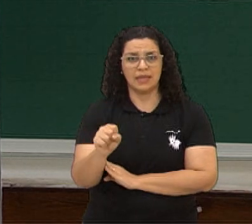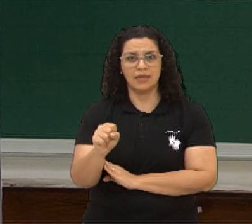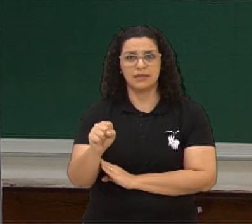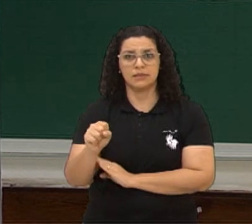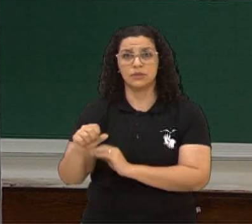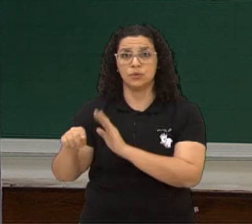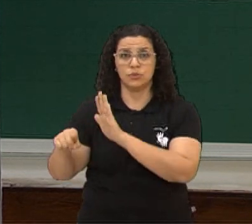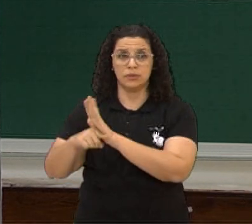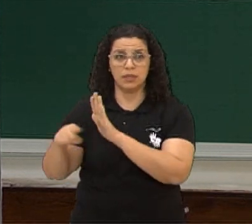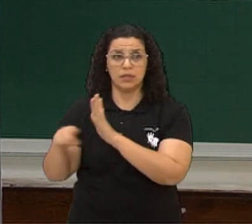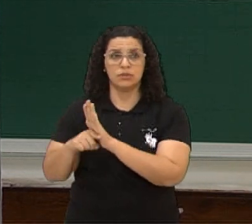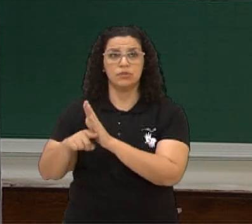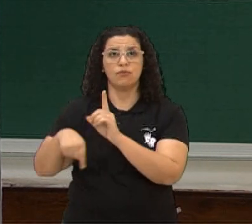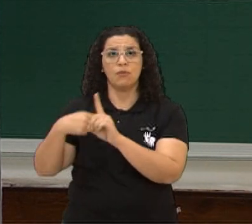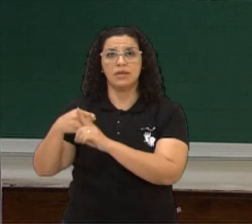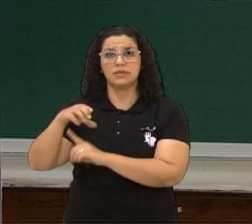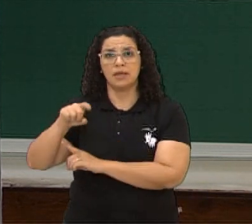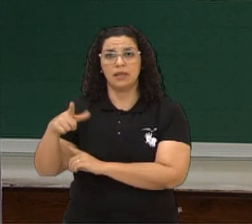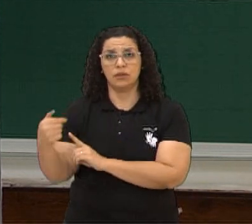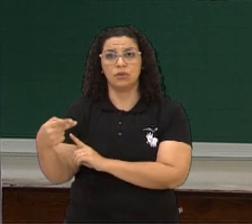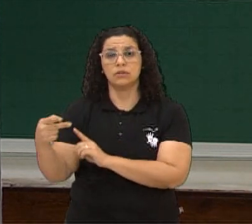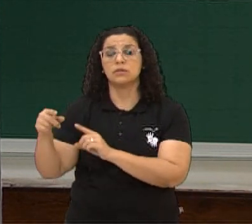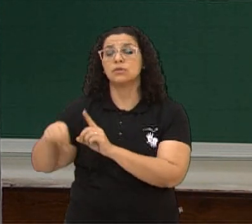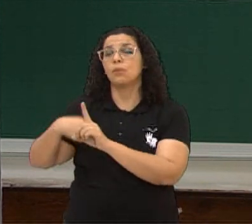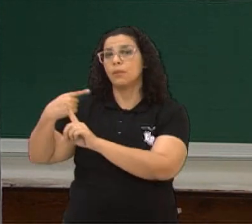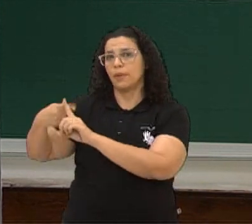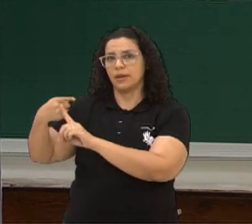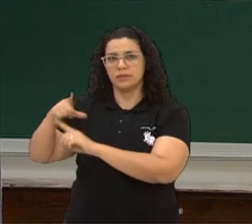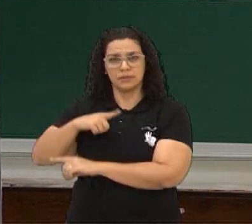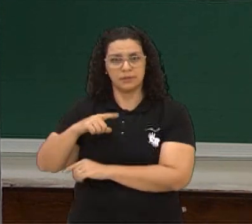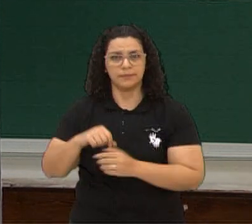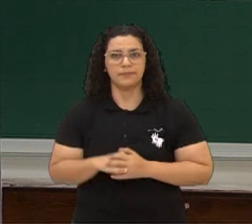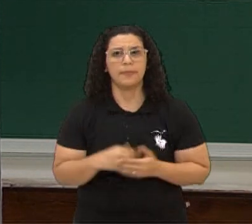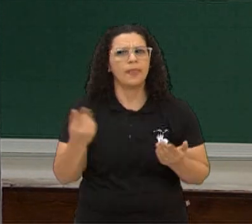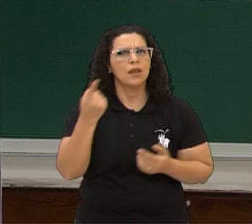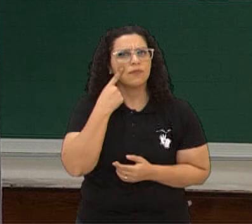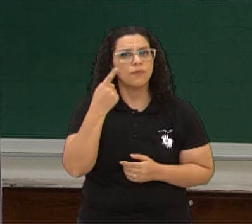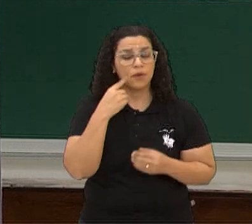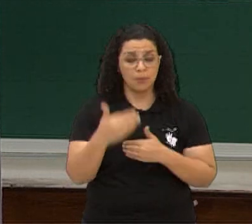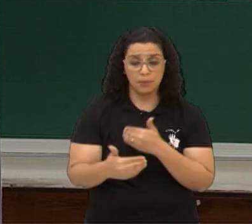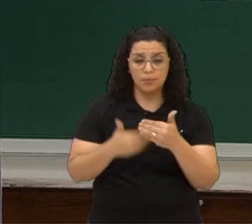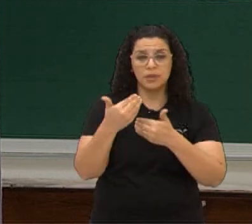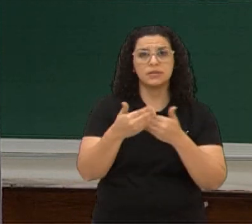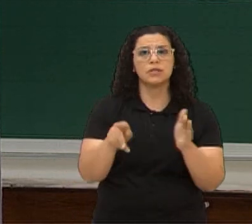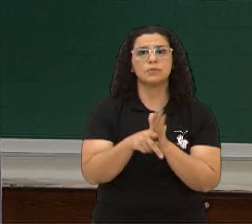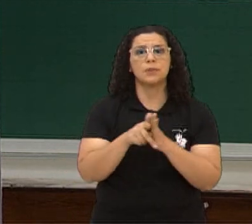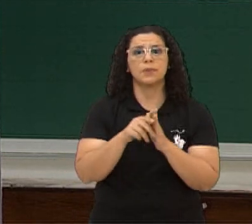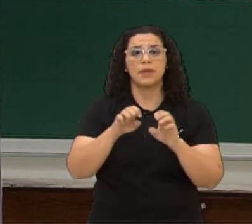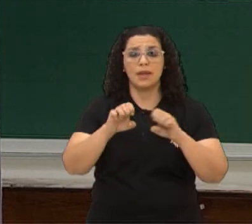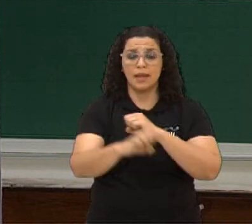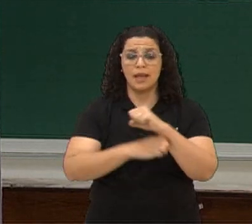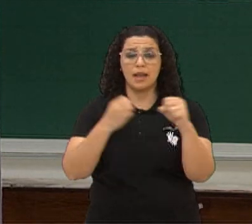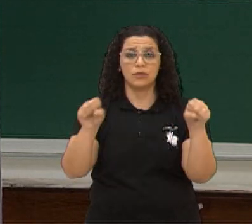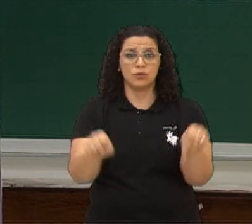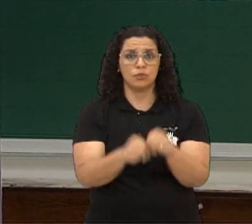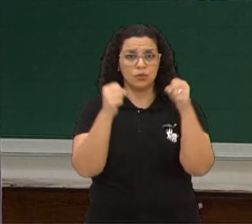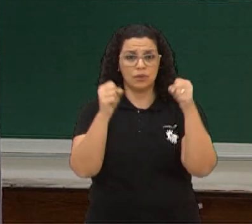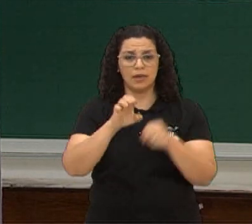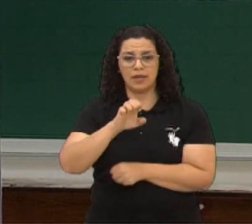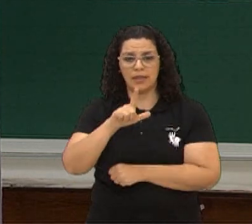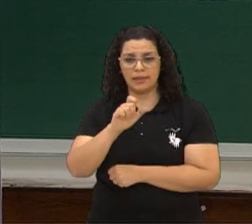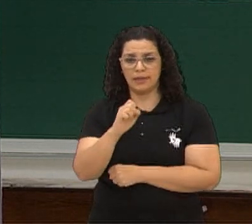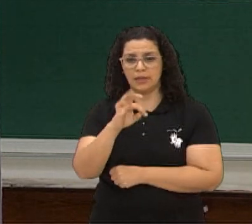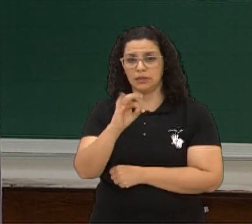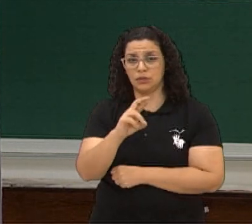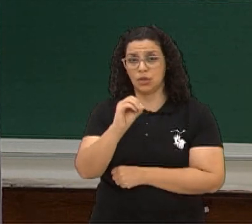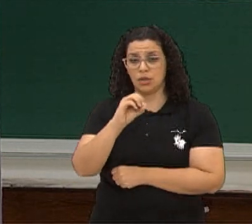polo negativo e a liberação do Cl2 no polo positivo. Olha só, o processo chama eletrólise. Quando a gente faz a